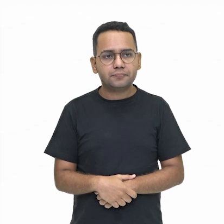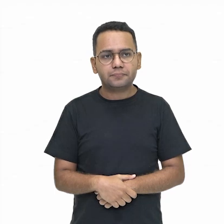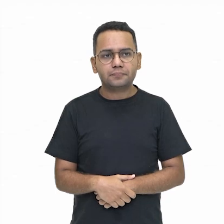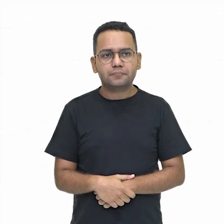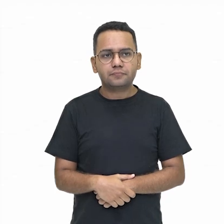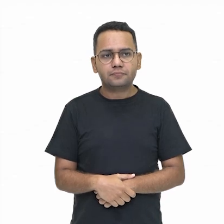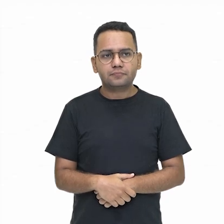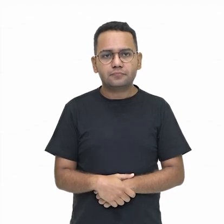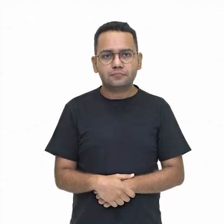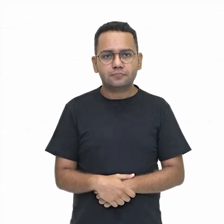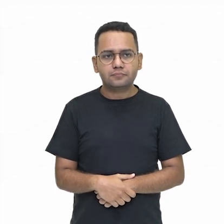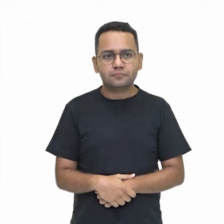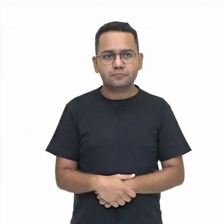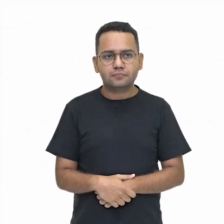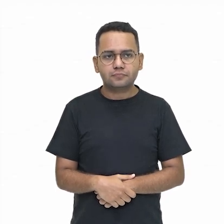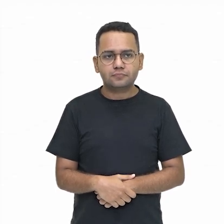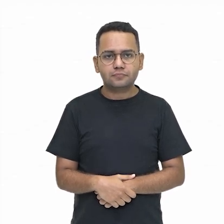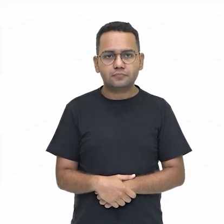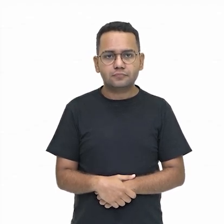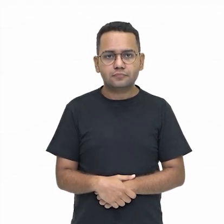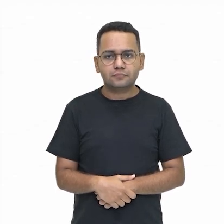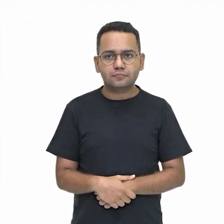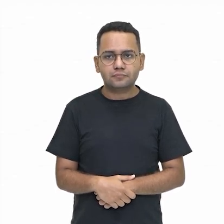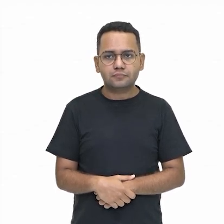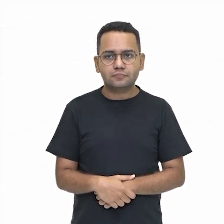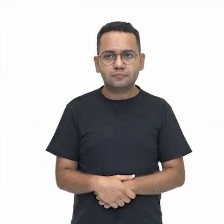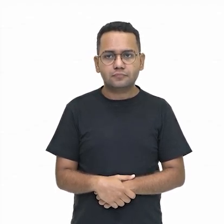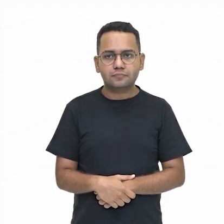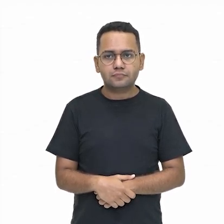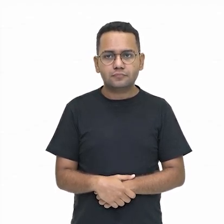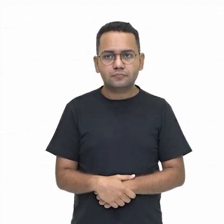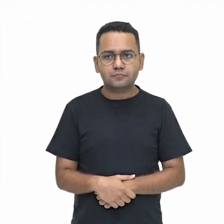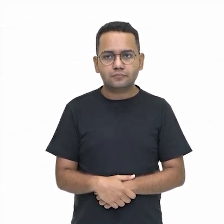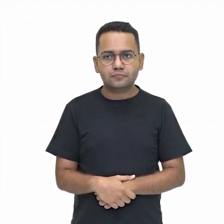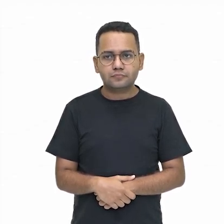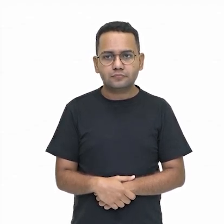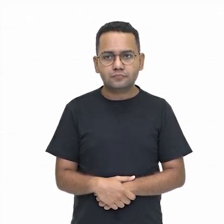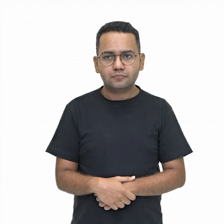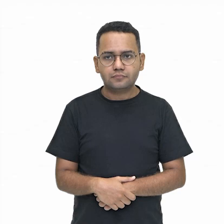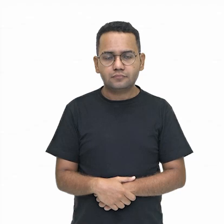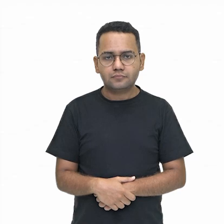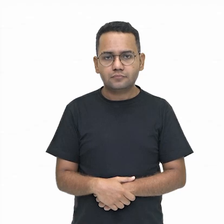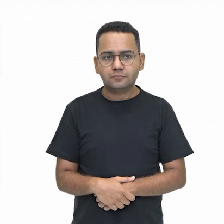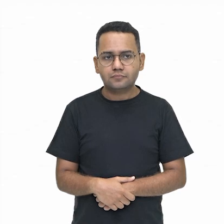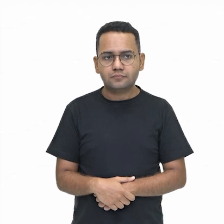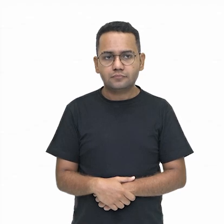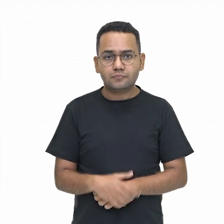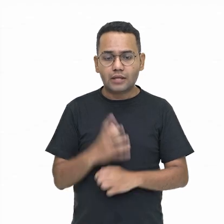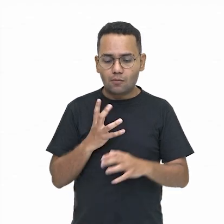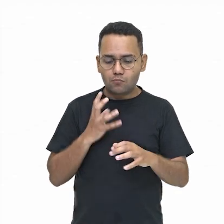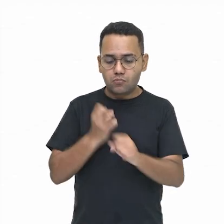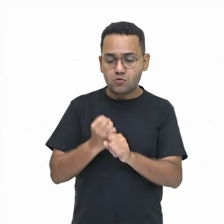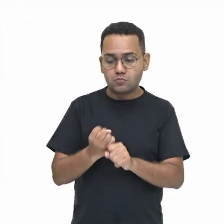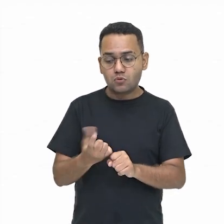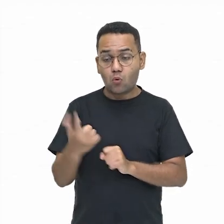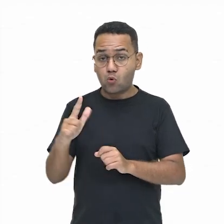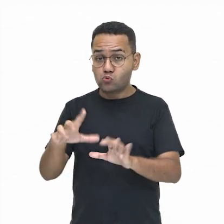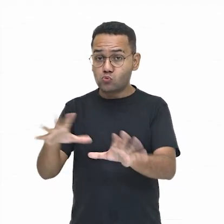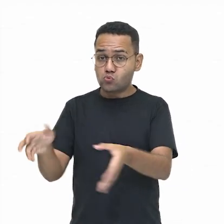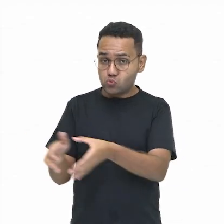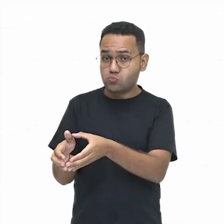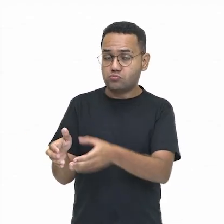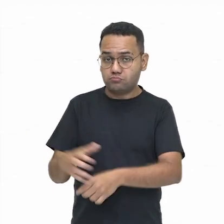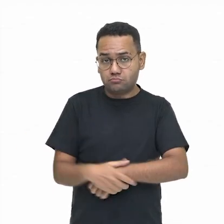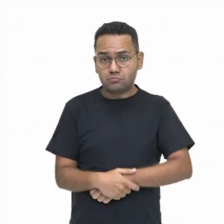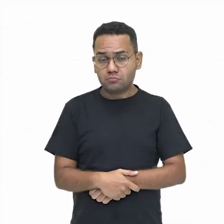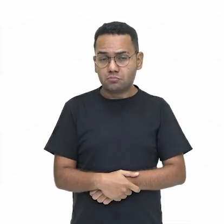próprio atacante, o cara que jogou a bola. Aí, então, isso daí é ponto para a equipe adversária, tá bom?